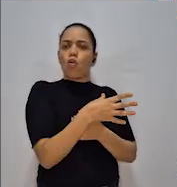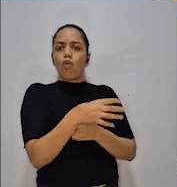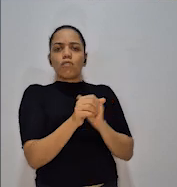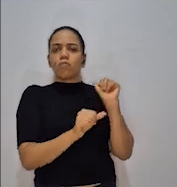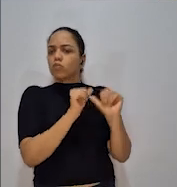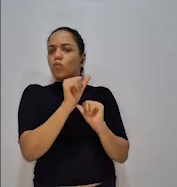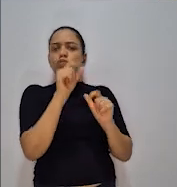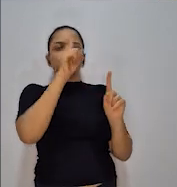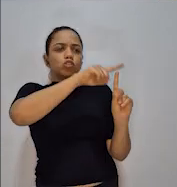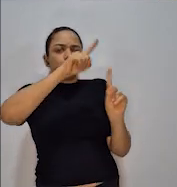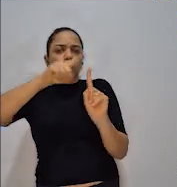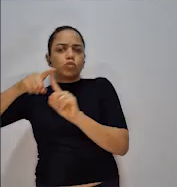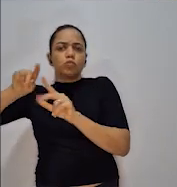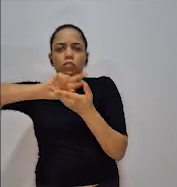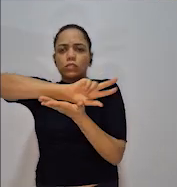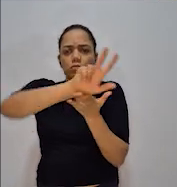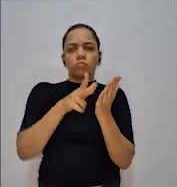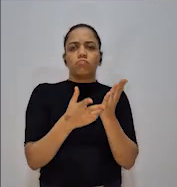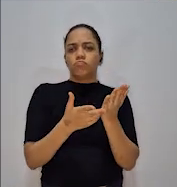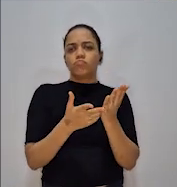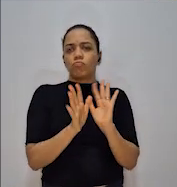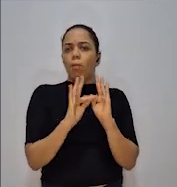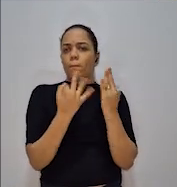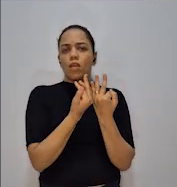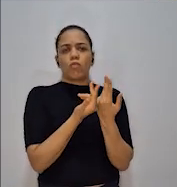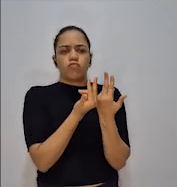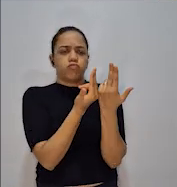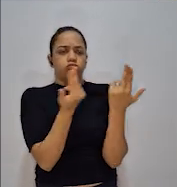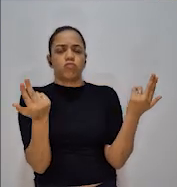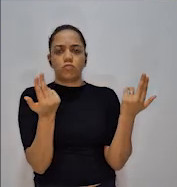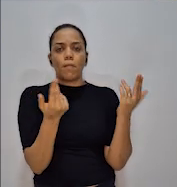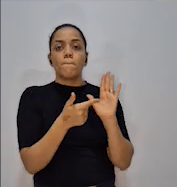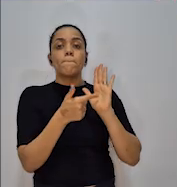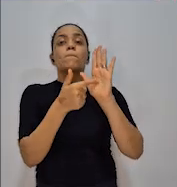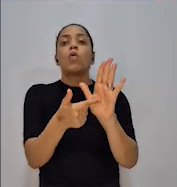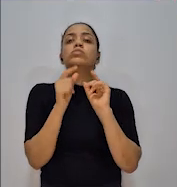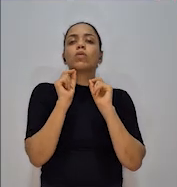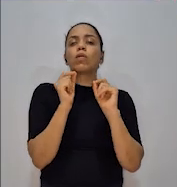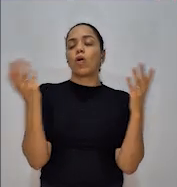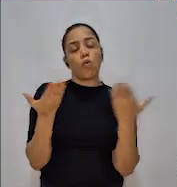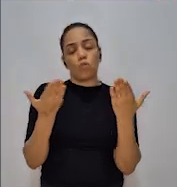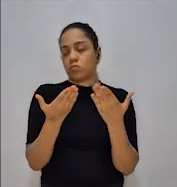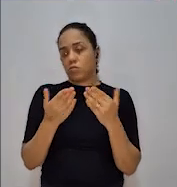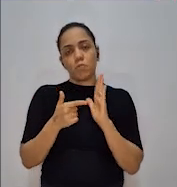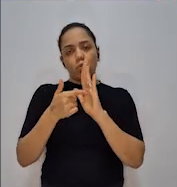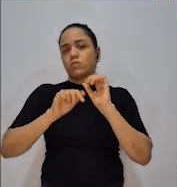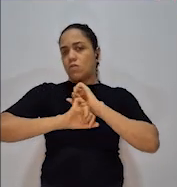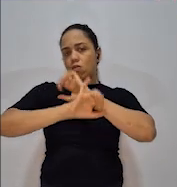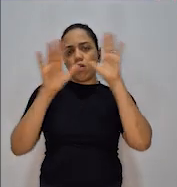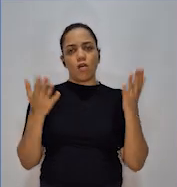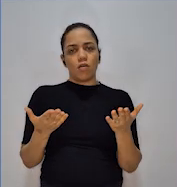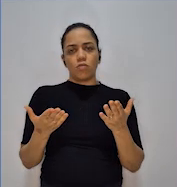não quer fazer negócios, a gente não quer trabalhar mais em organizações que não levem em conta o potencial da diversidade. A